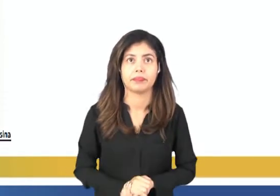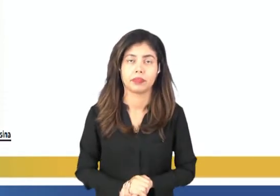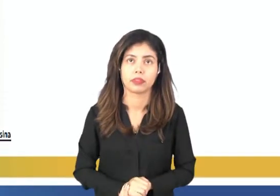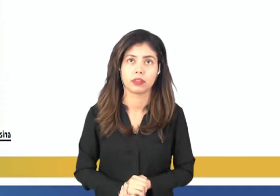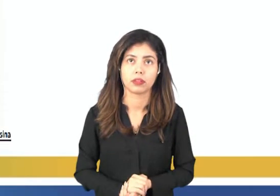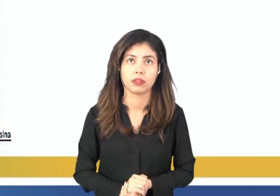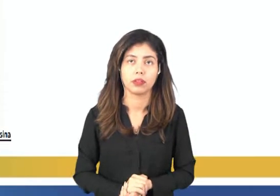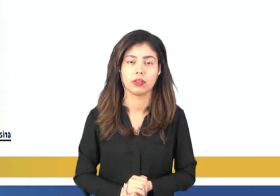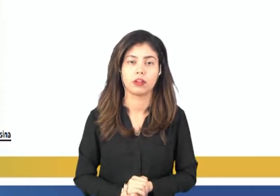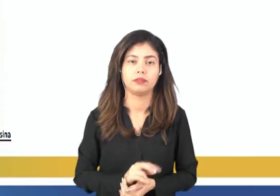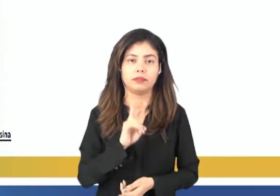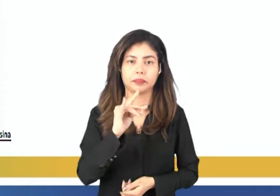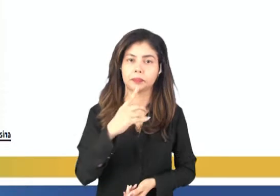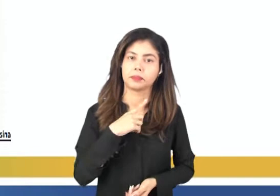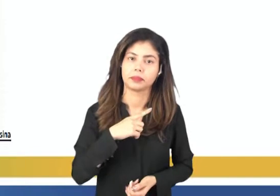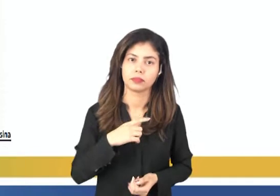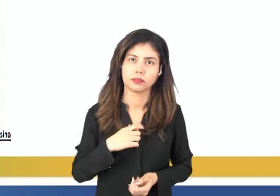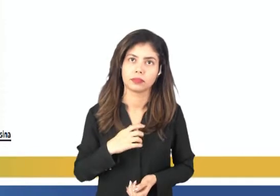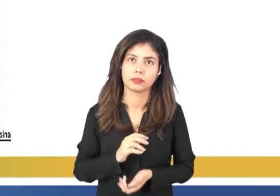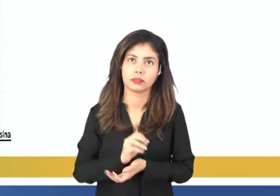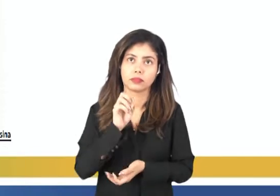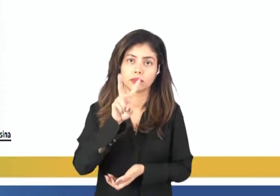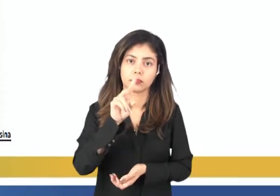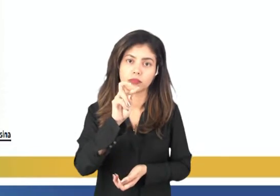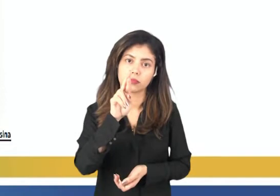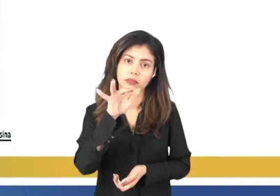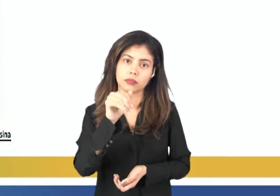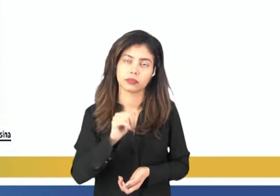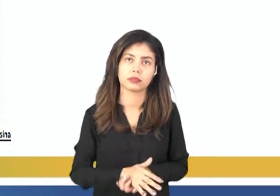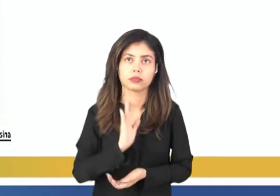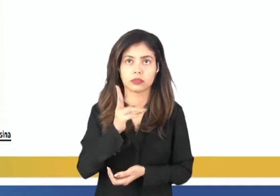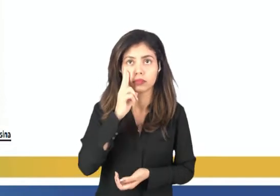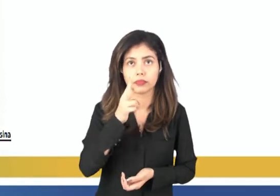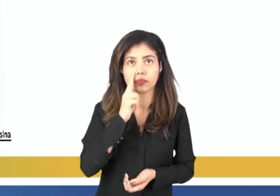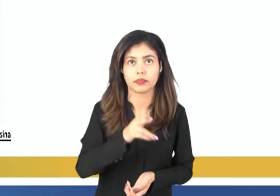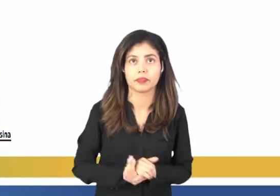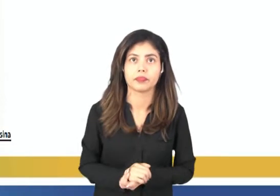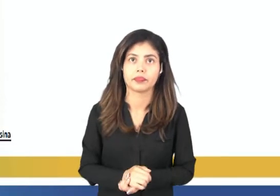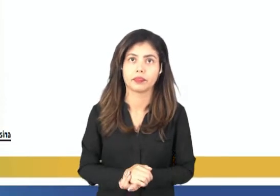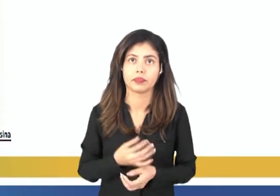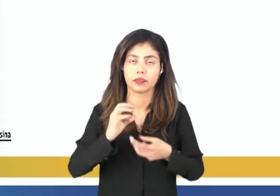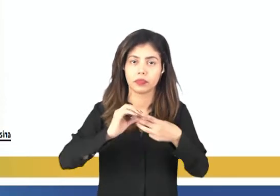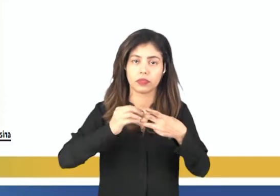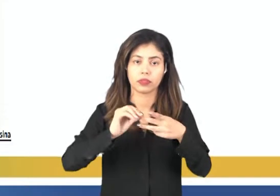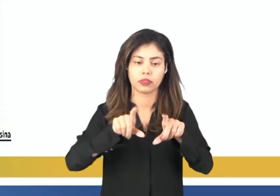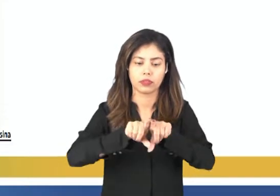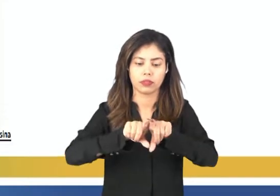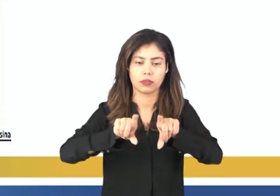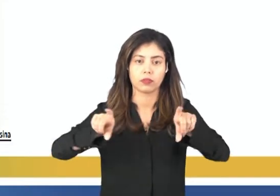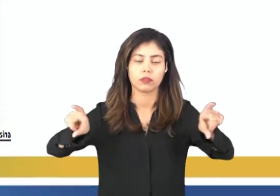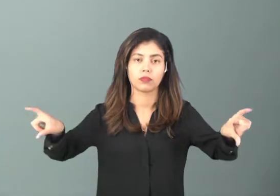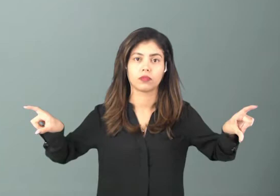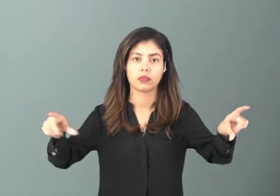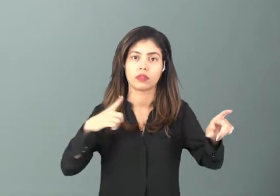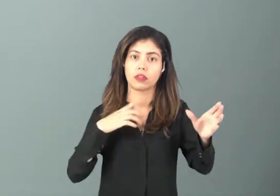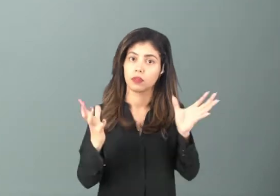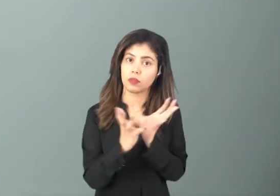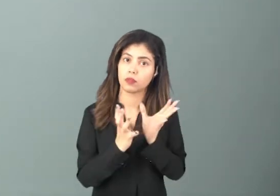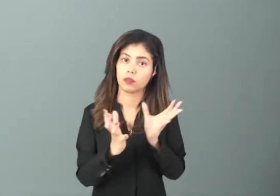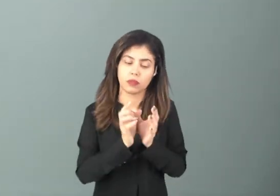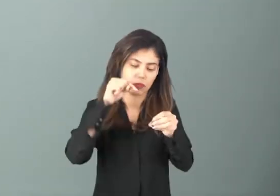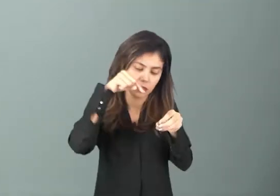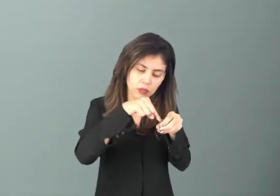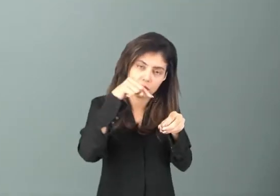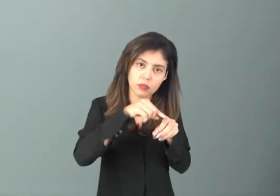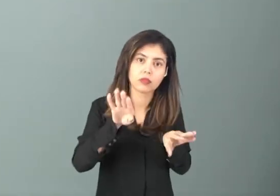esqueléticos vão estar fazendo uma contração voluntária a gente já viu aí que são células alongadas que tenham um conjunto